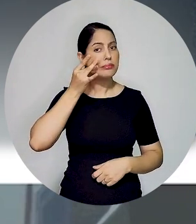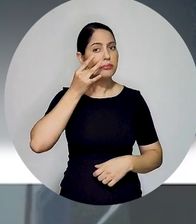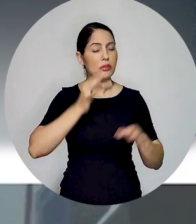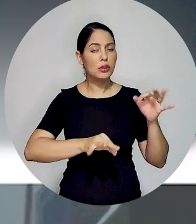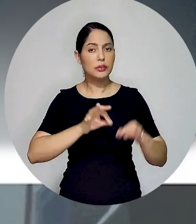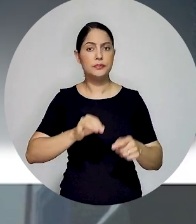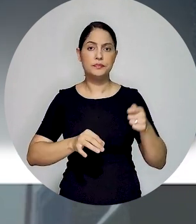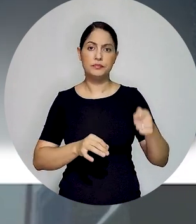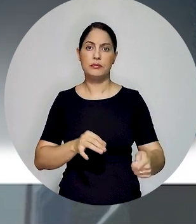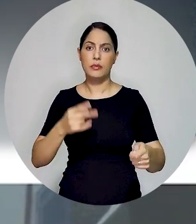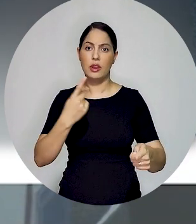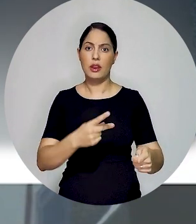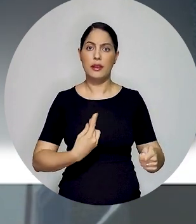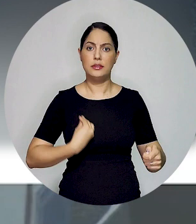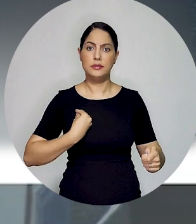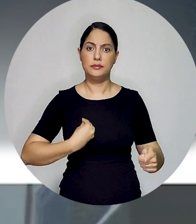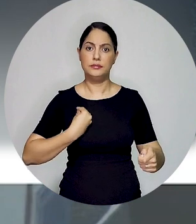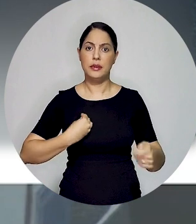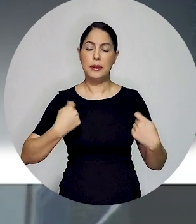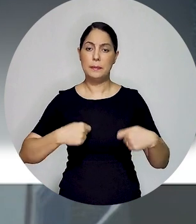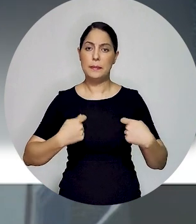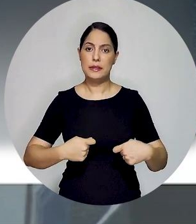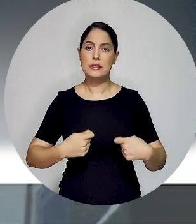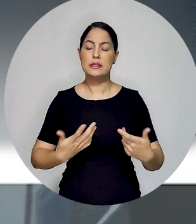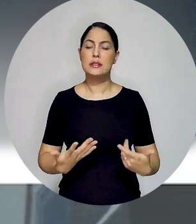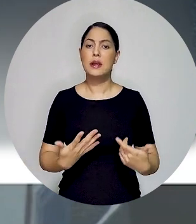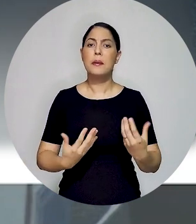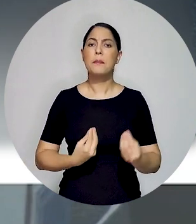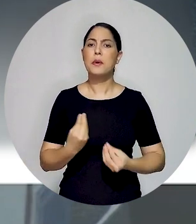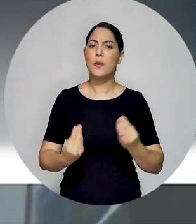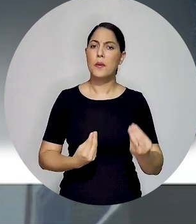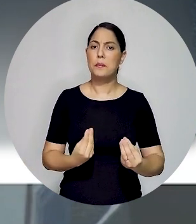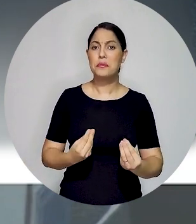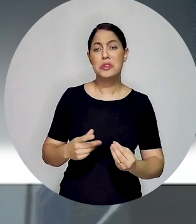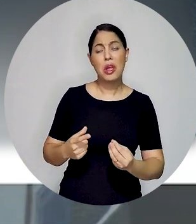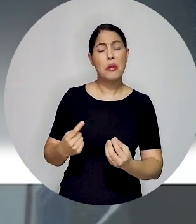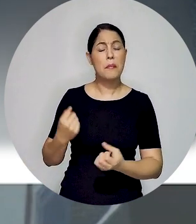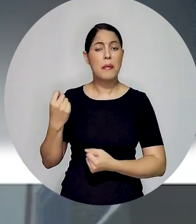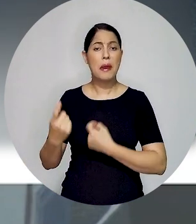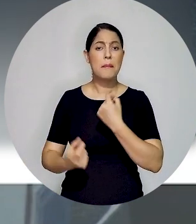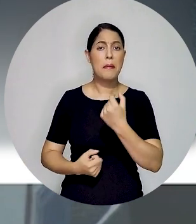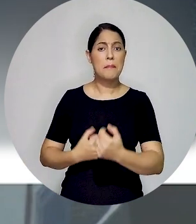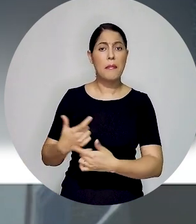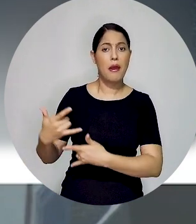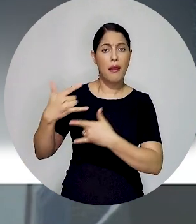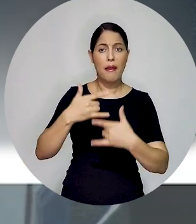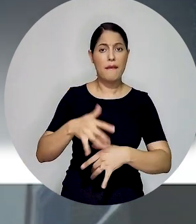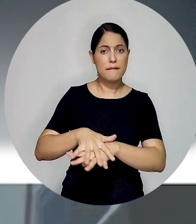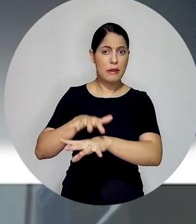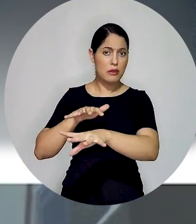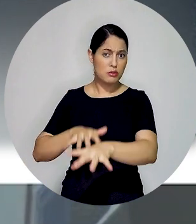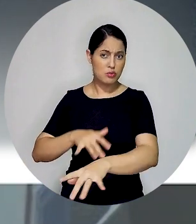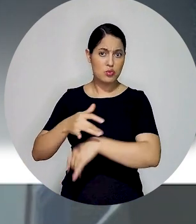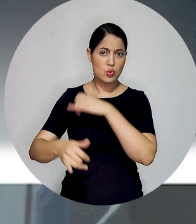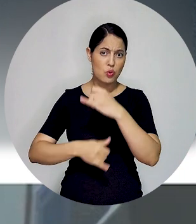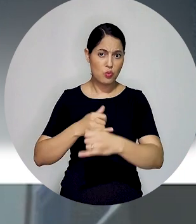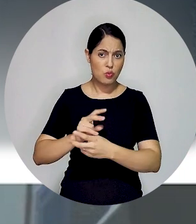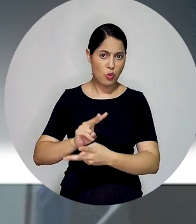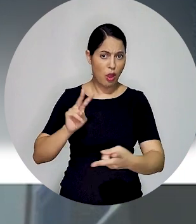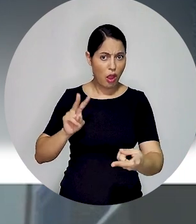do magistrado na unidade jurisdicional e a excepcionalidade das audiências telepresenciais, que